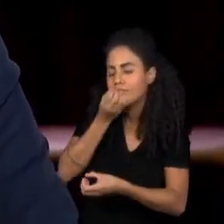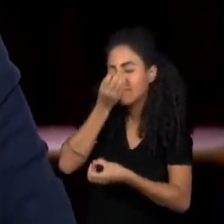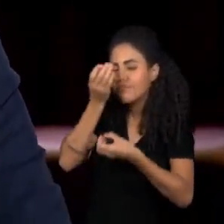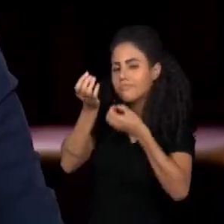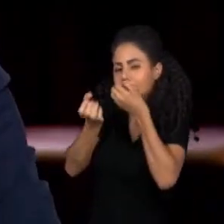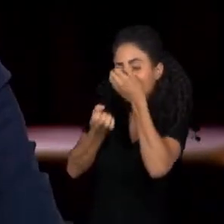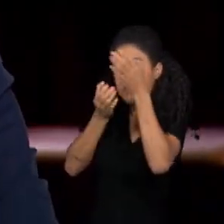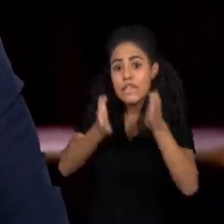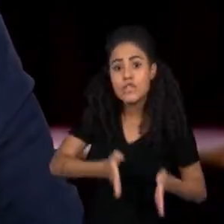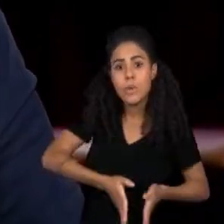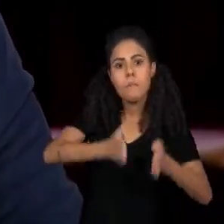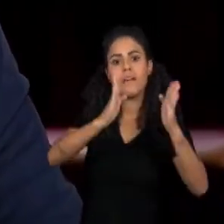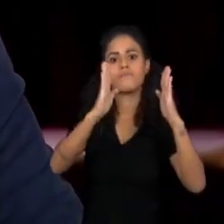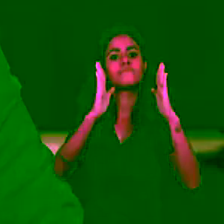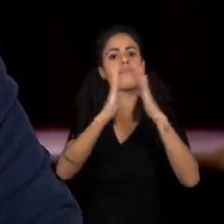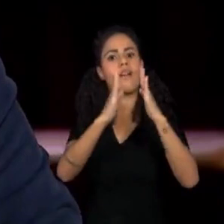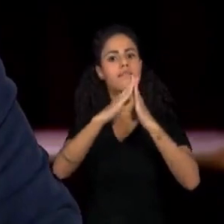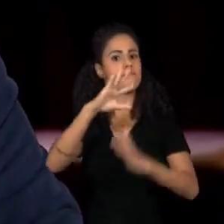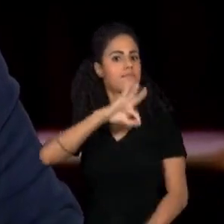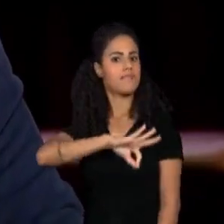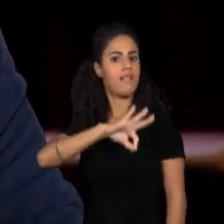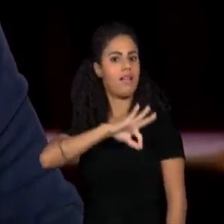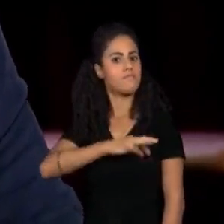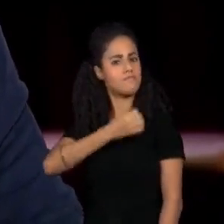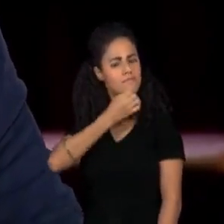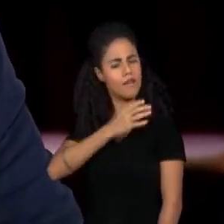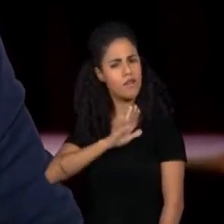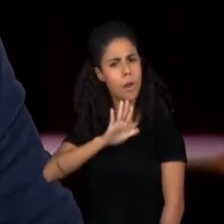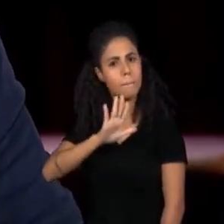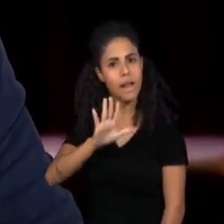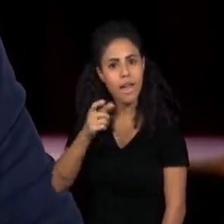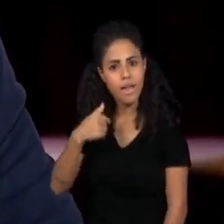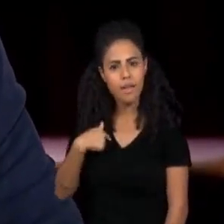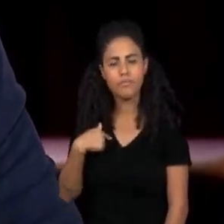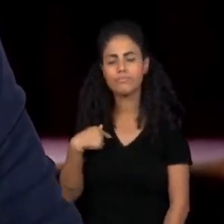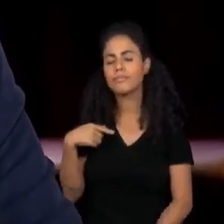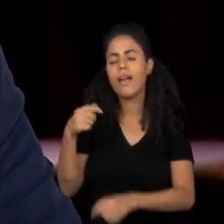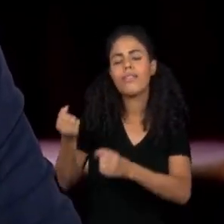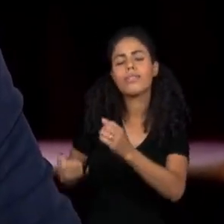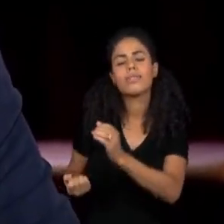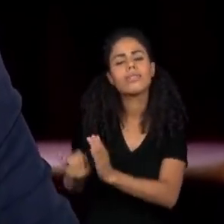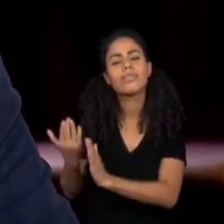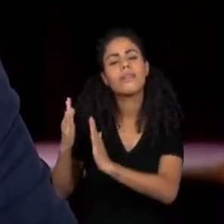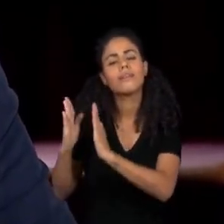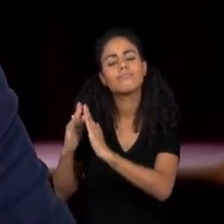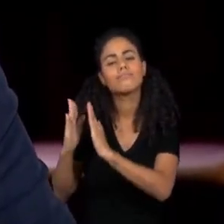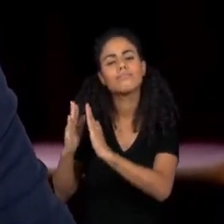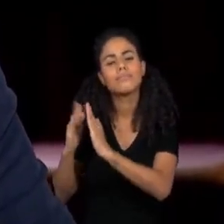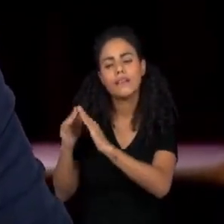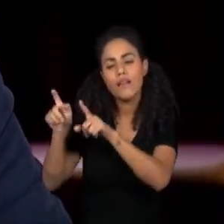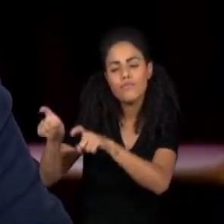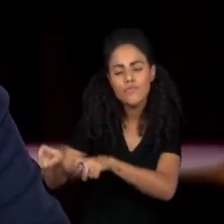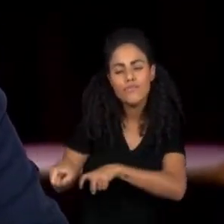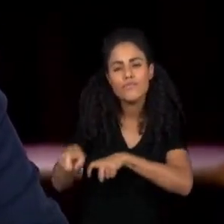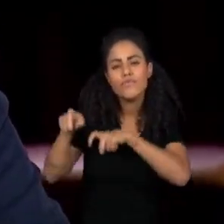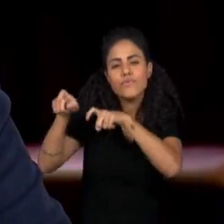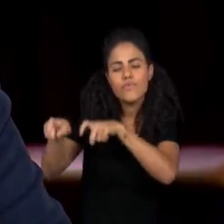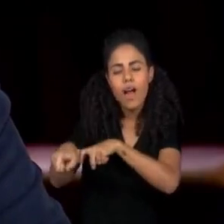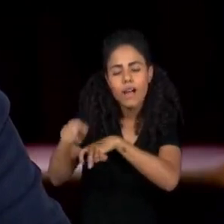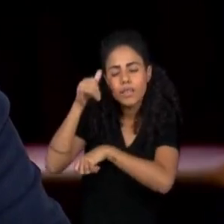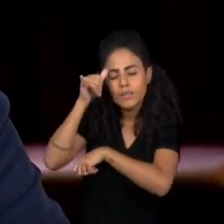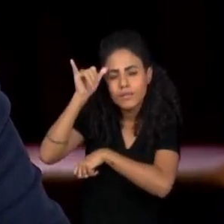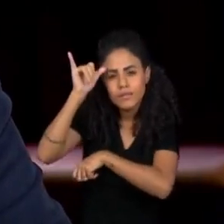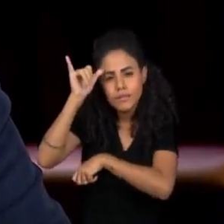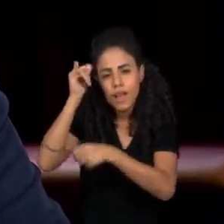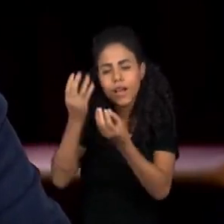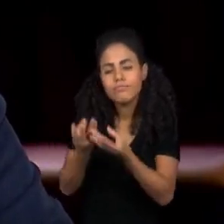prédio onde ele moral recebi até salário do condomínio eu que sou da roça eu sei do valor da dureza e da delicadeza